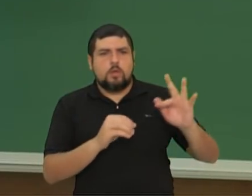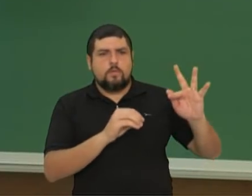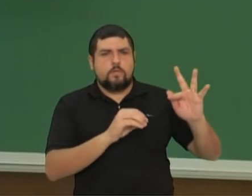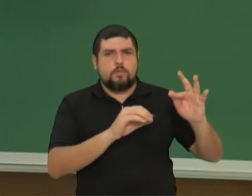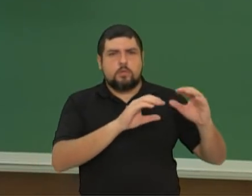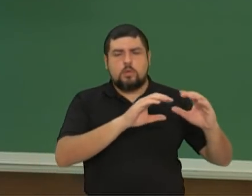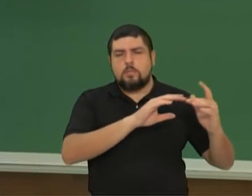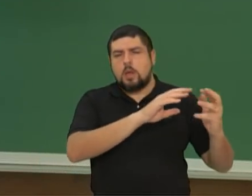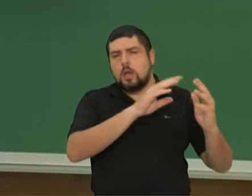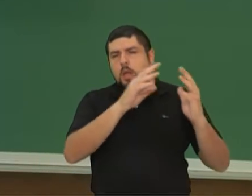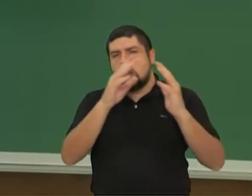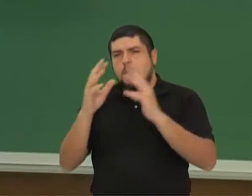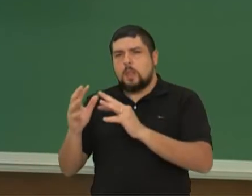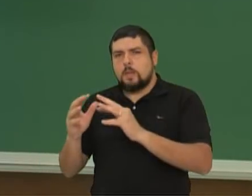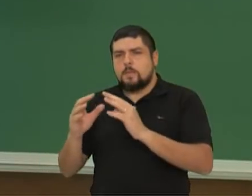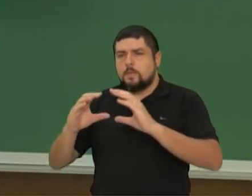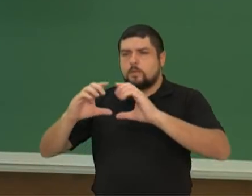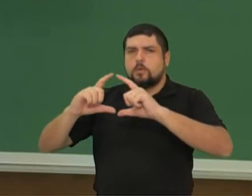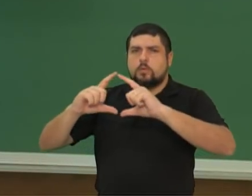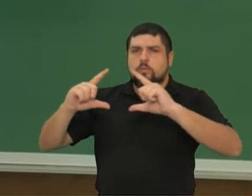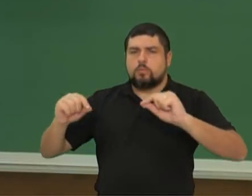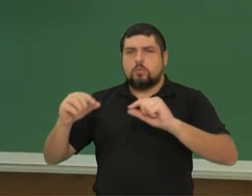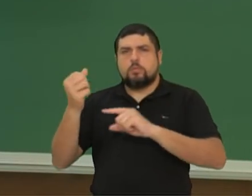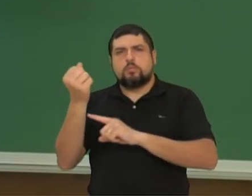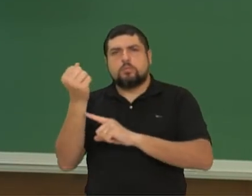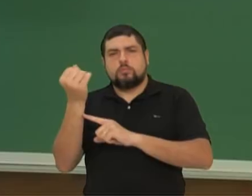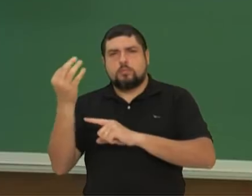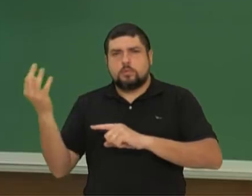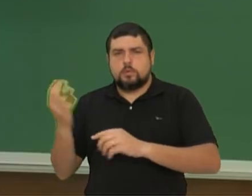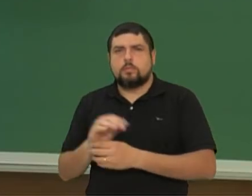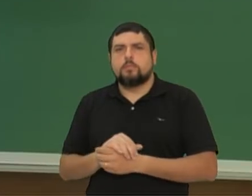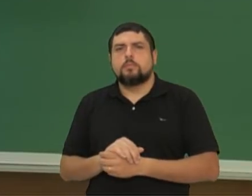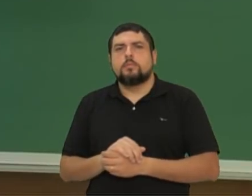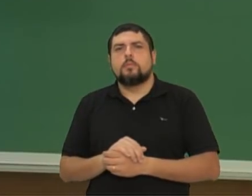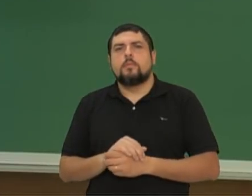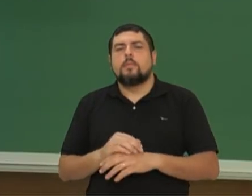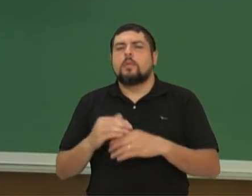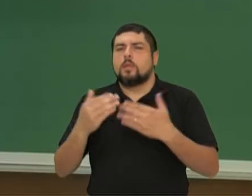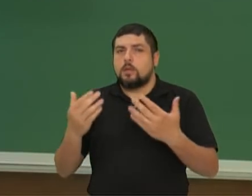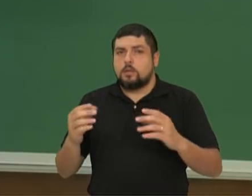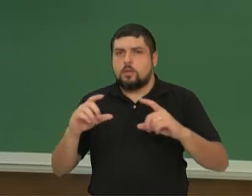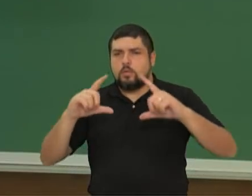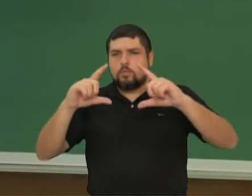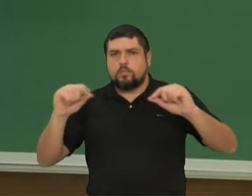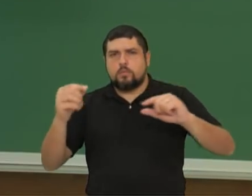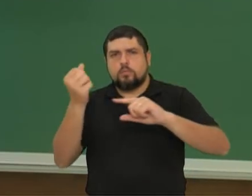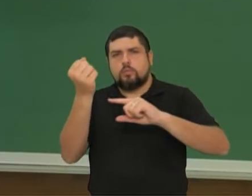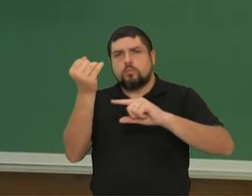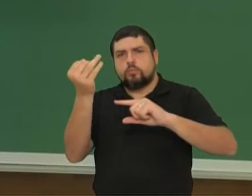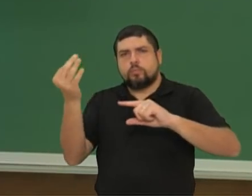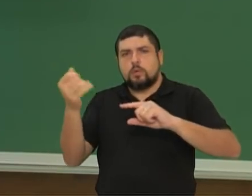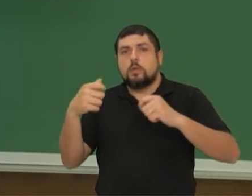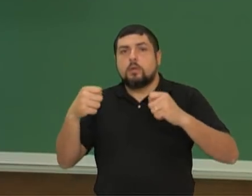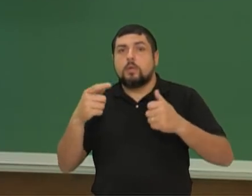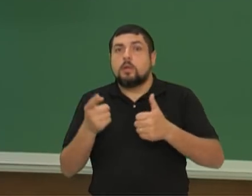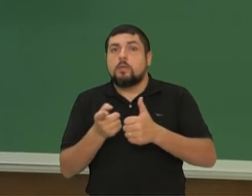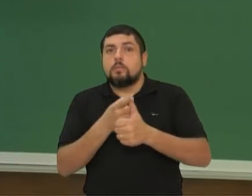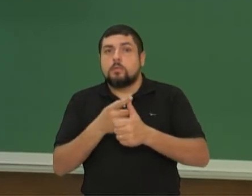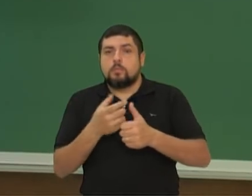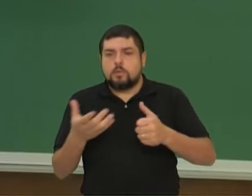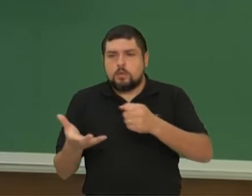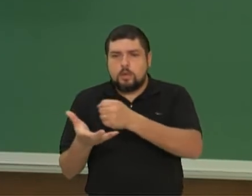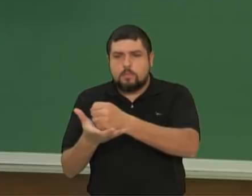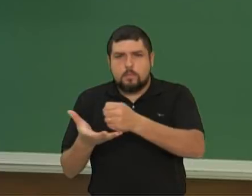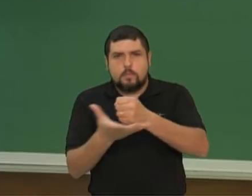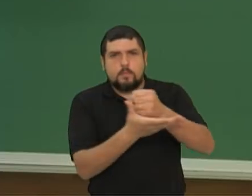chega numa equação exponencial. Lembra que para resolver uma equação exponencial, você precisa igualar as bases primeiro. E